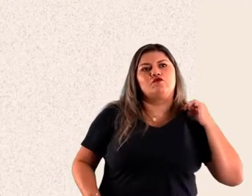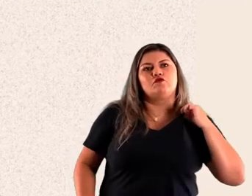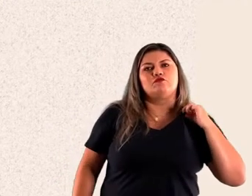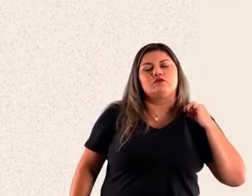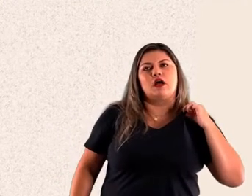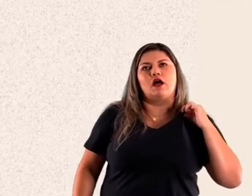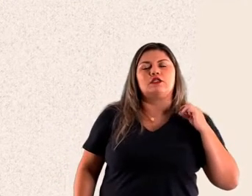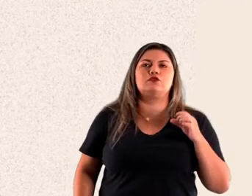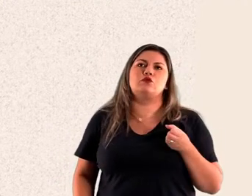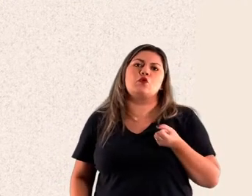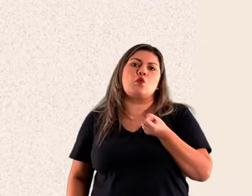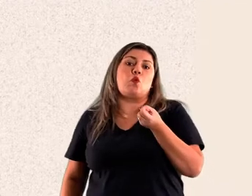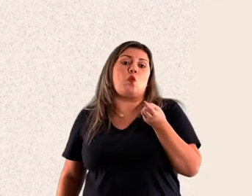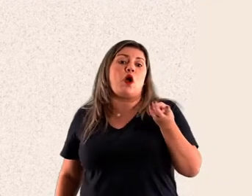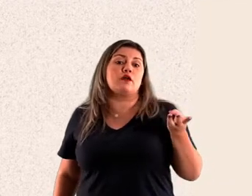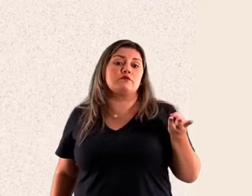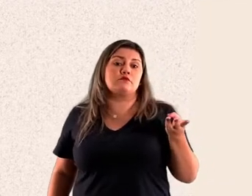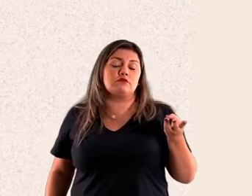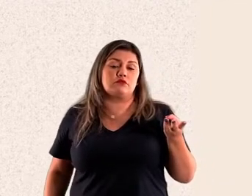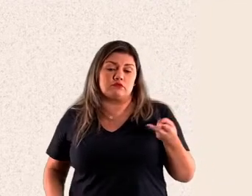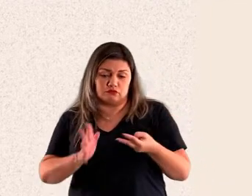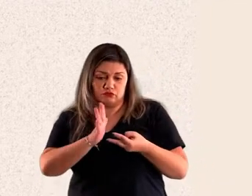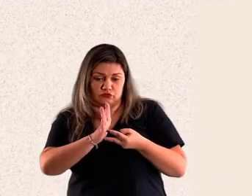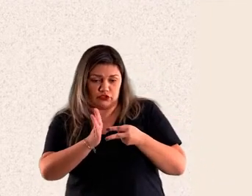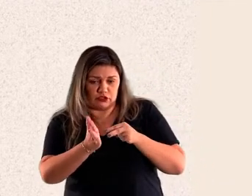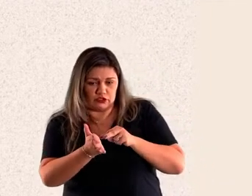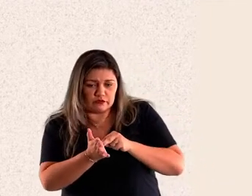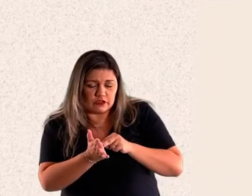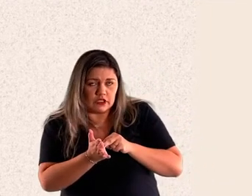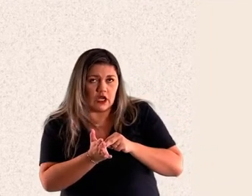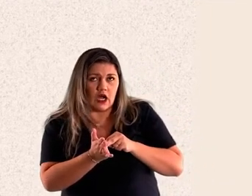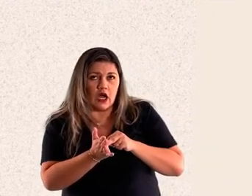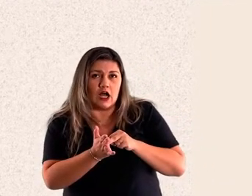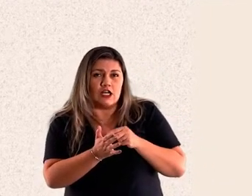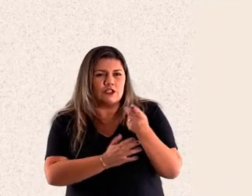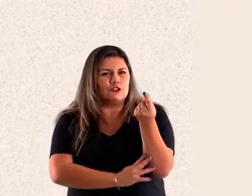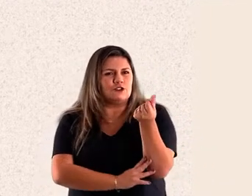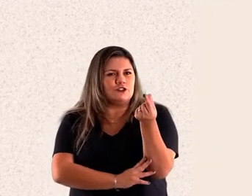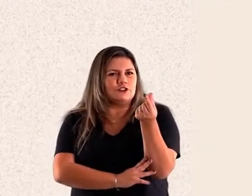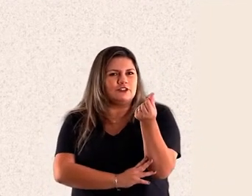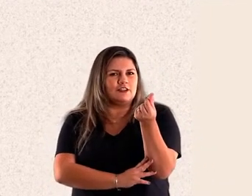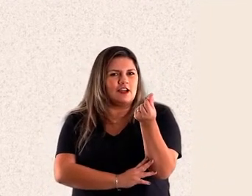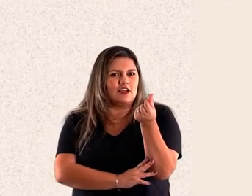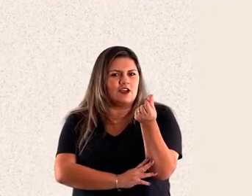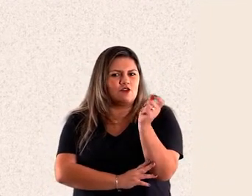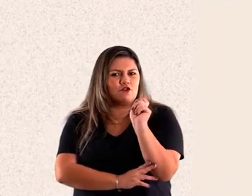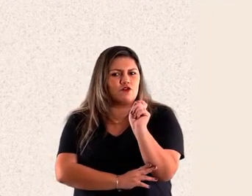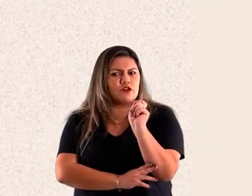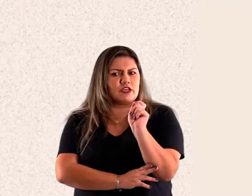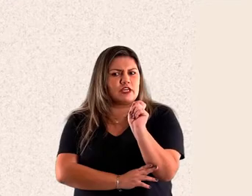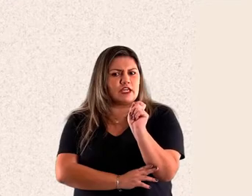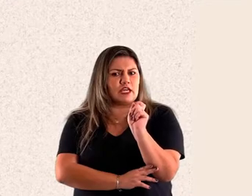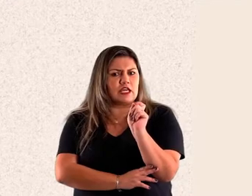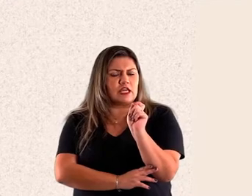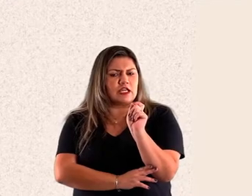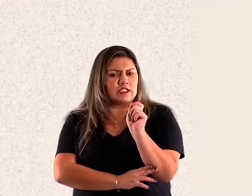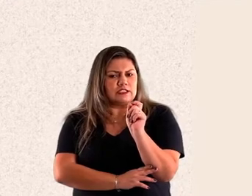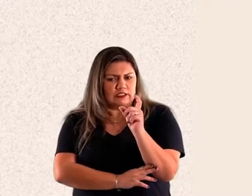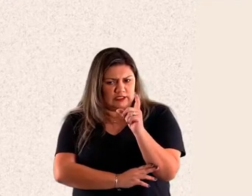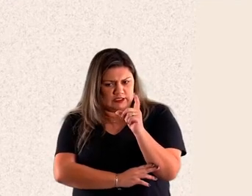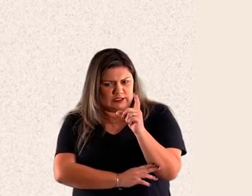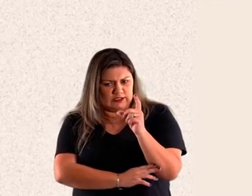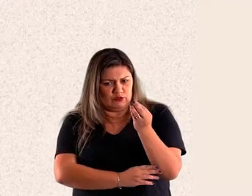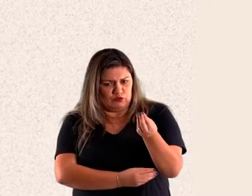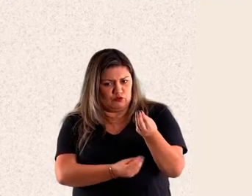a significaria já fizeram um levantamento de quantos significar em dinheiro o que nos traz de felicidade que o